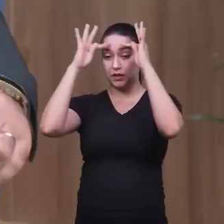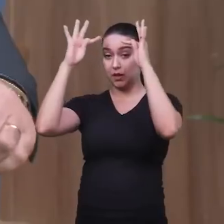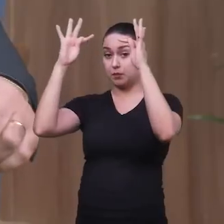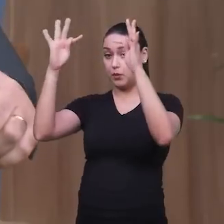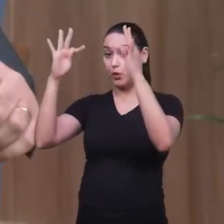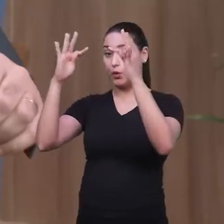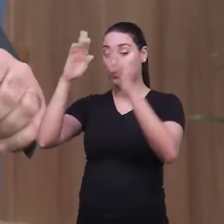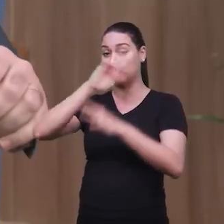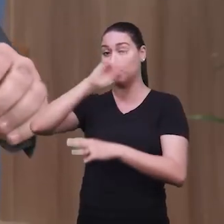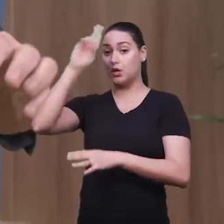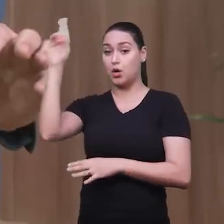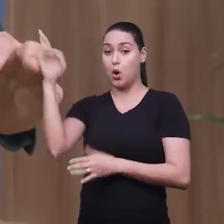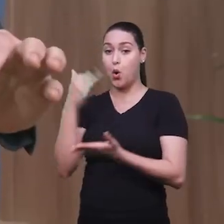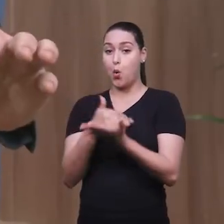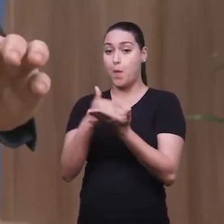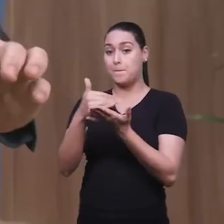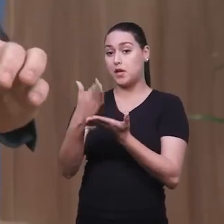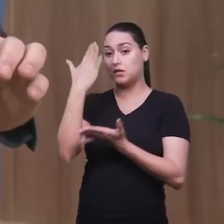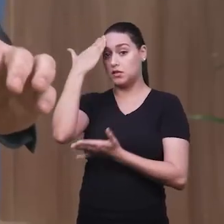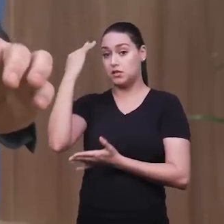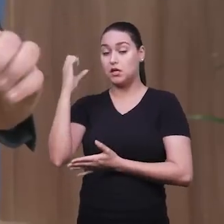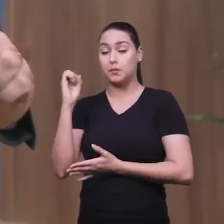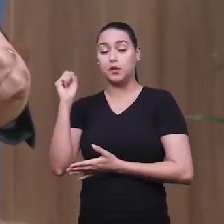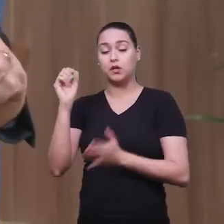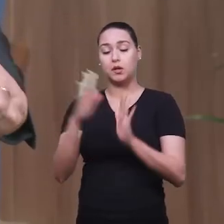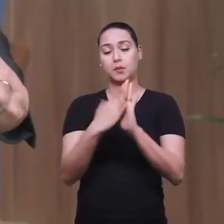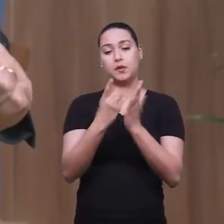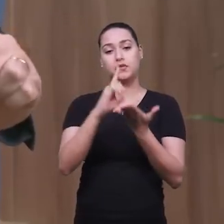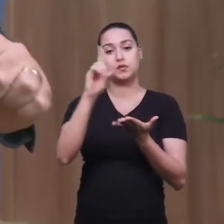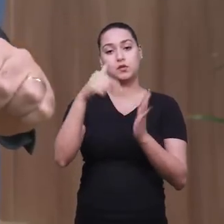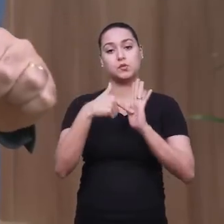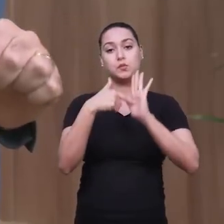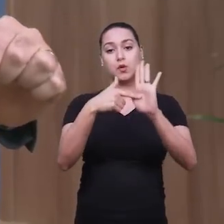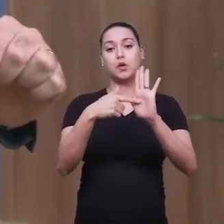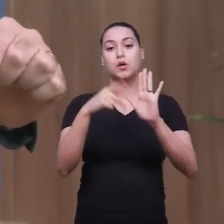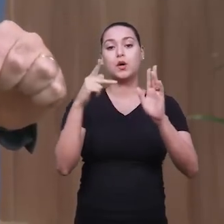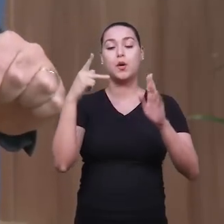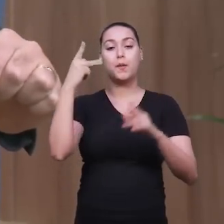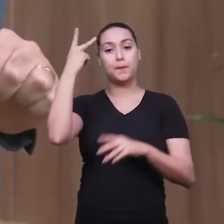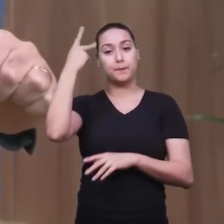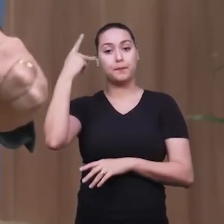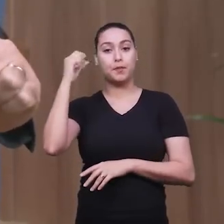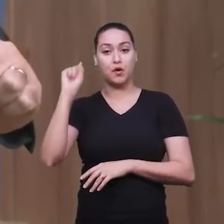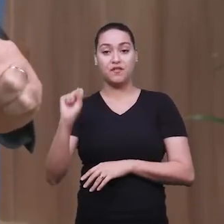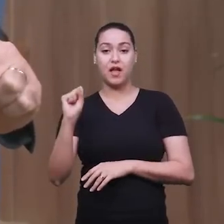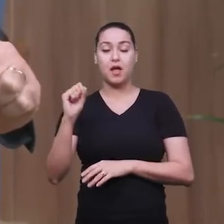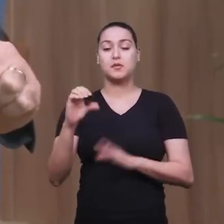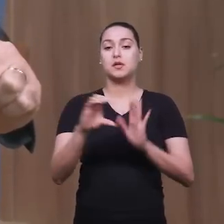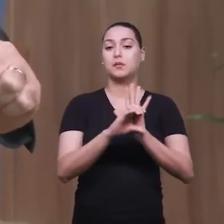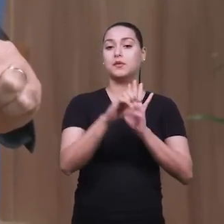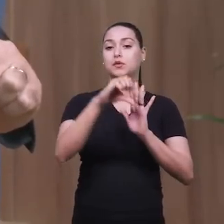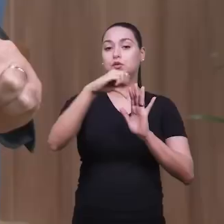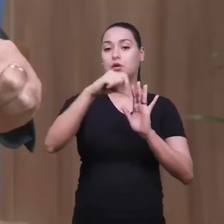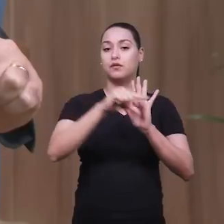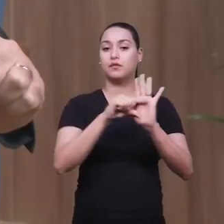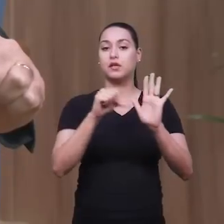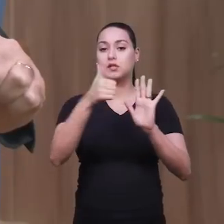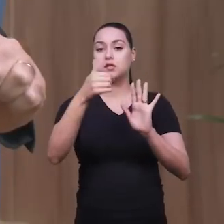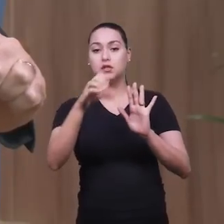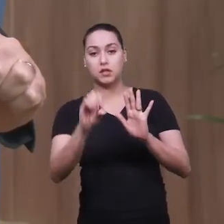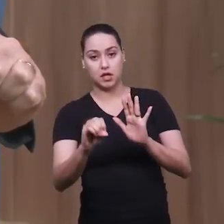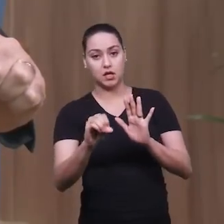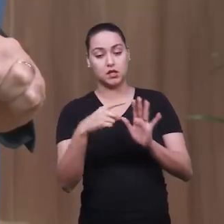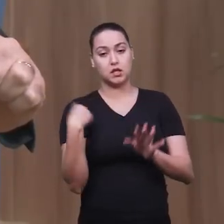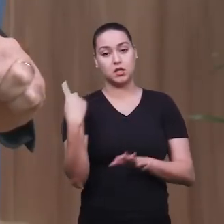Deus. O temor do Senhor é o princípio da sabedoria. É o que diz a palavra de Deus em Provérbios,